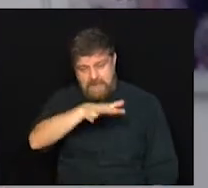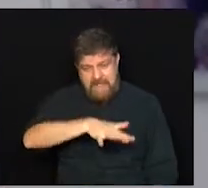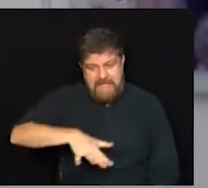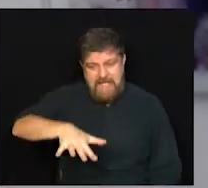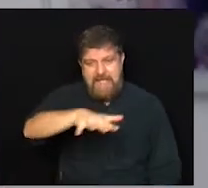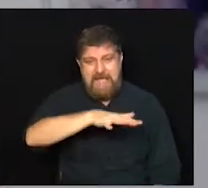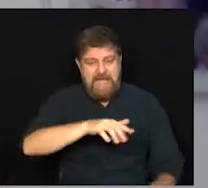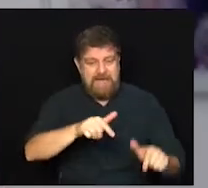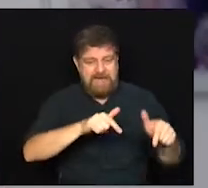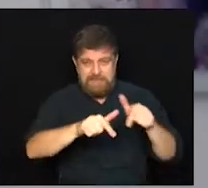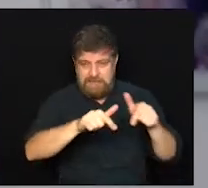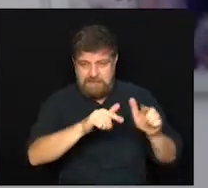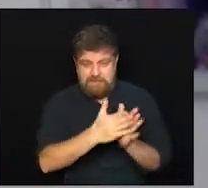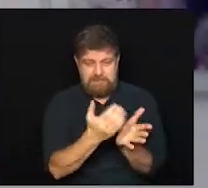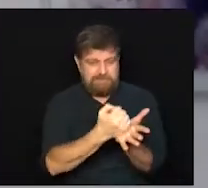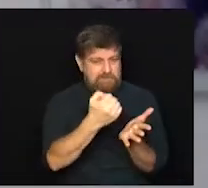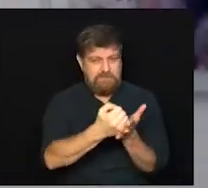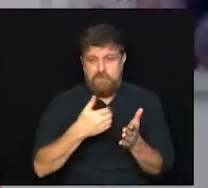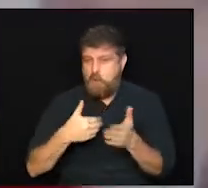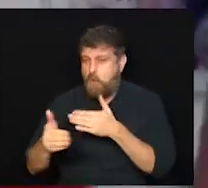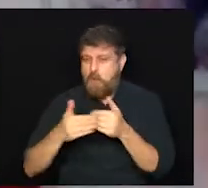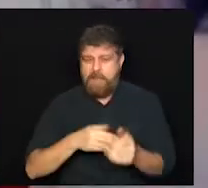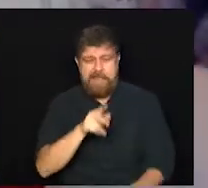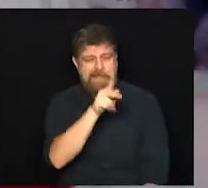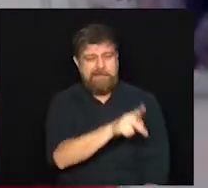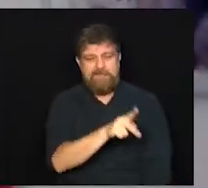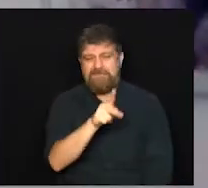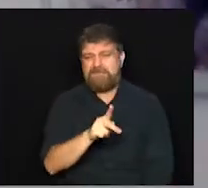qualquer profissional, de professor a